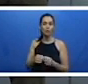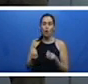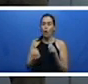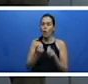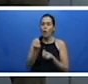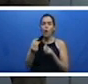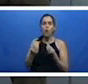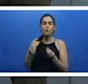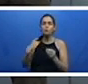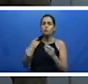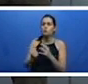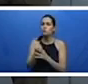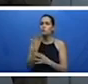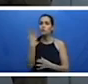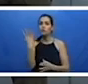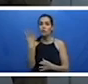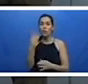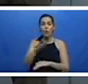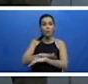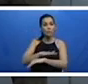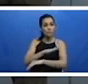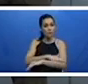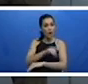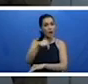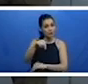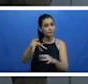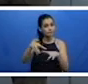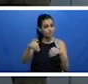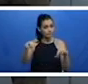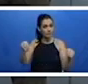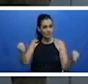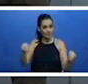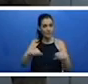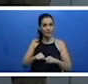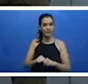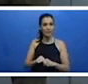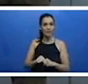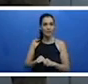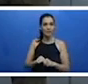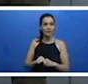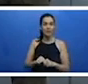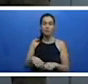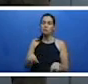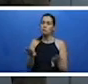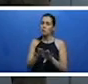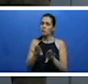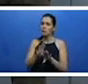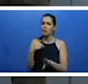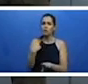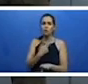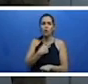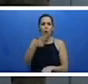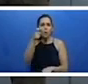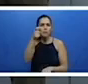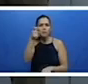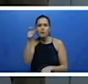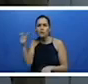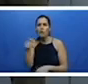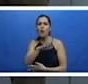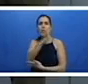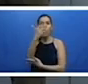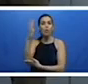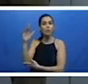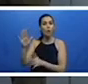a partir dos ancestrais dos peixes atuais, quanto à diversidade de anfíbios que observamos na natureza hoje em